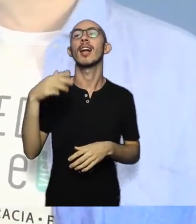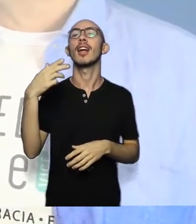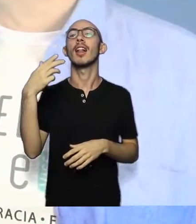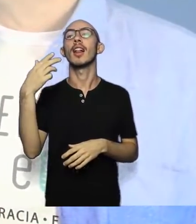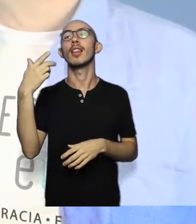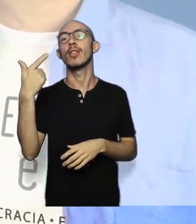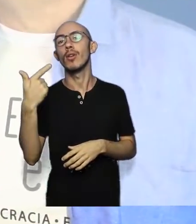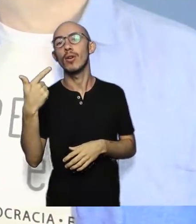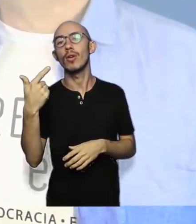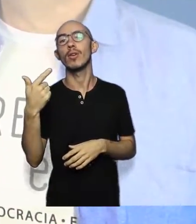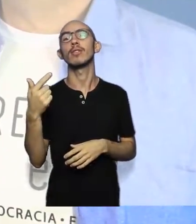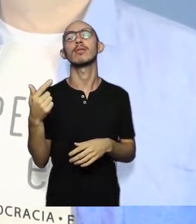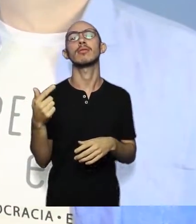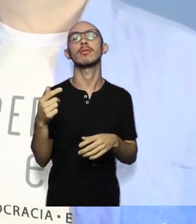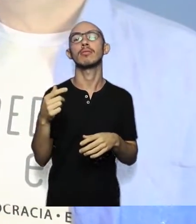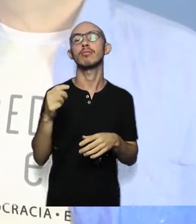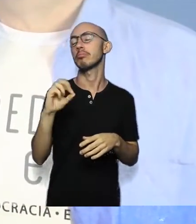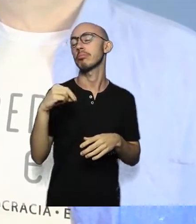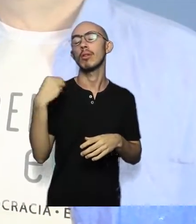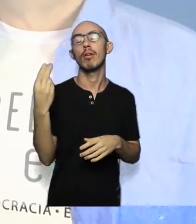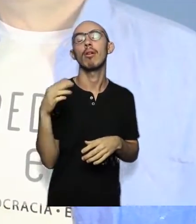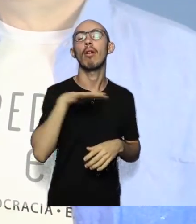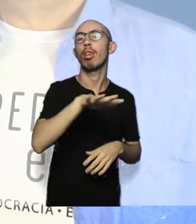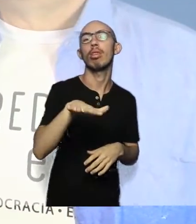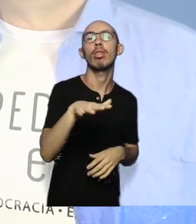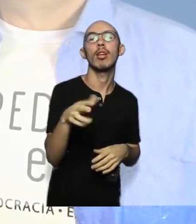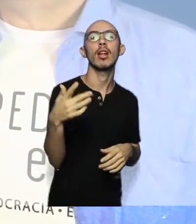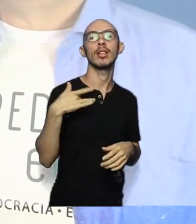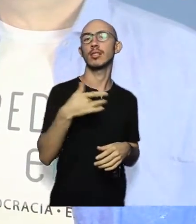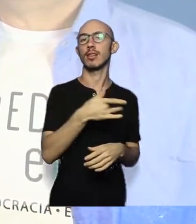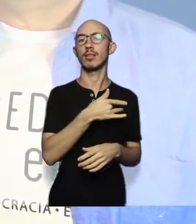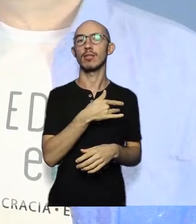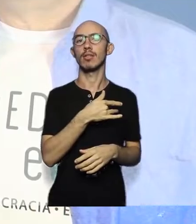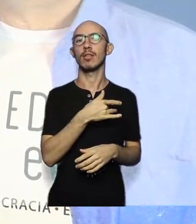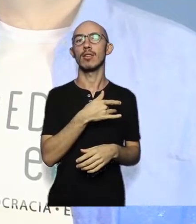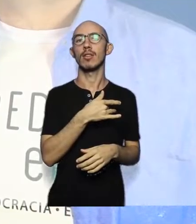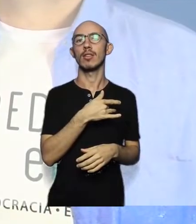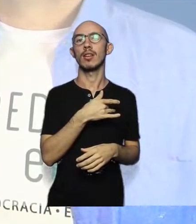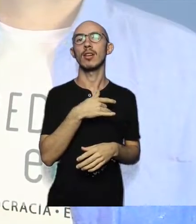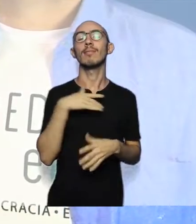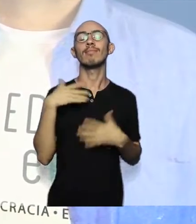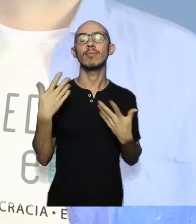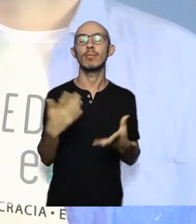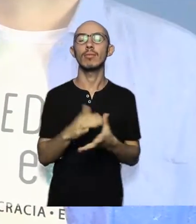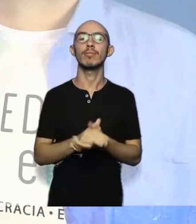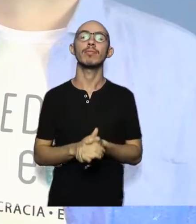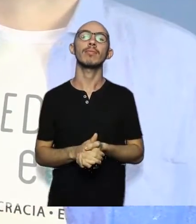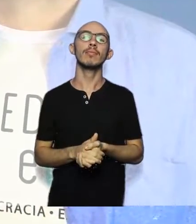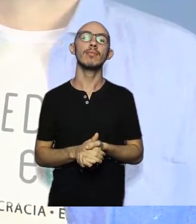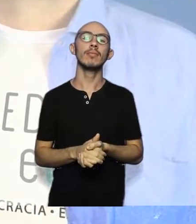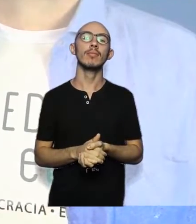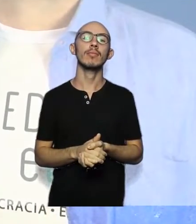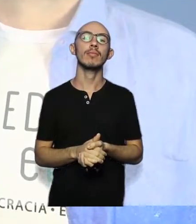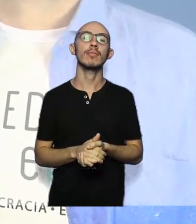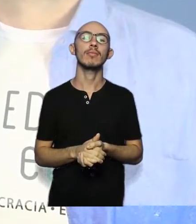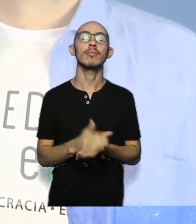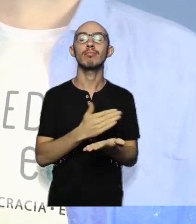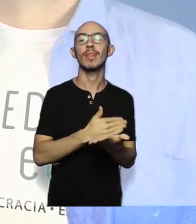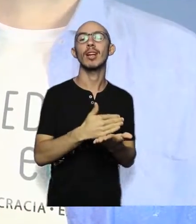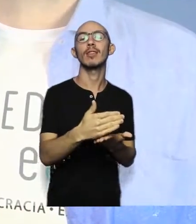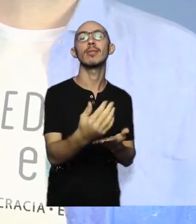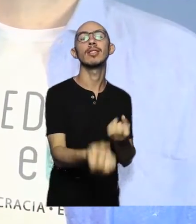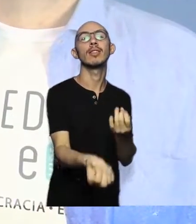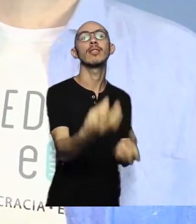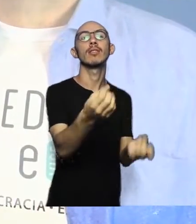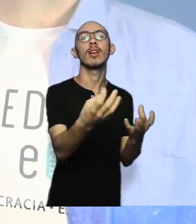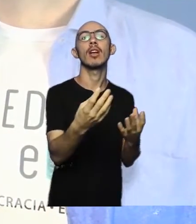na área de saúde. Segundo, tomar as iniciativas para construir o restaurante universitário